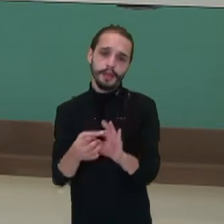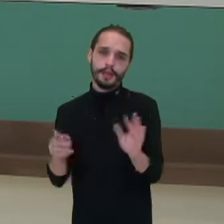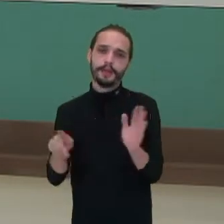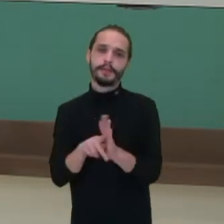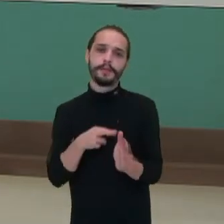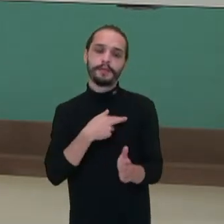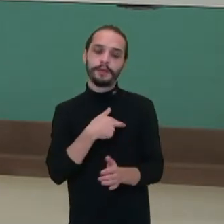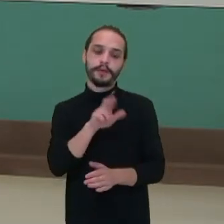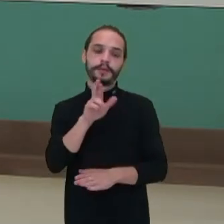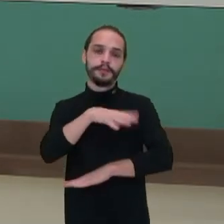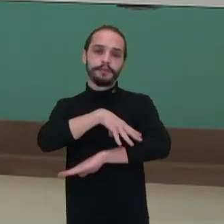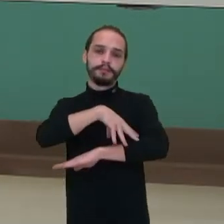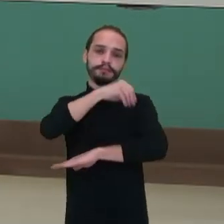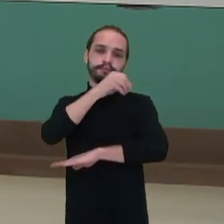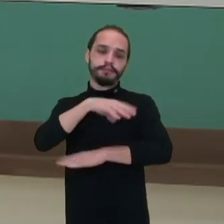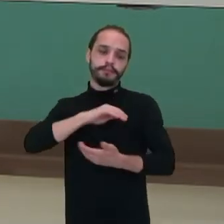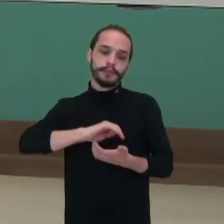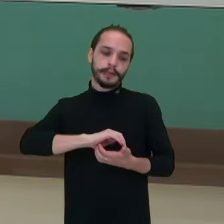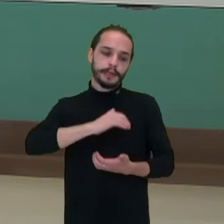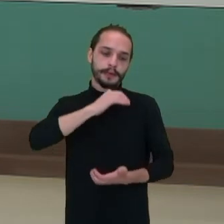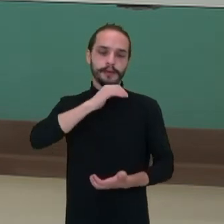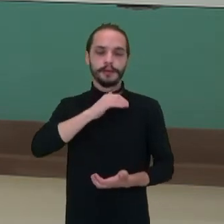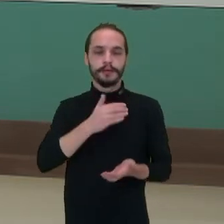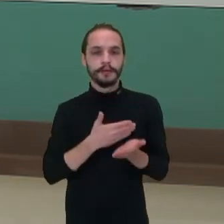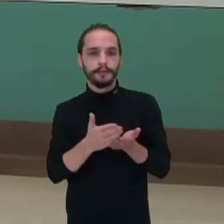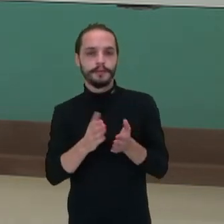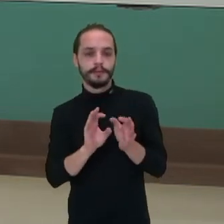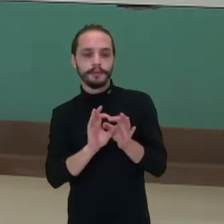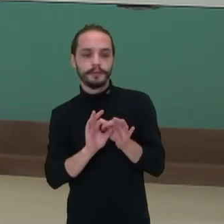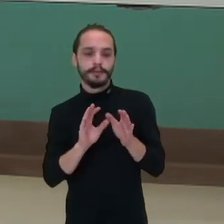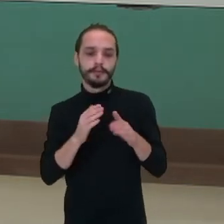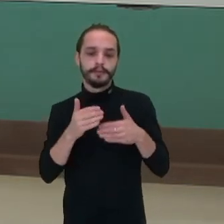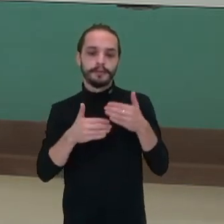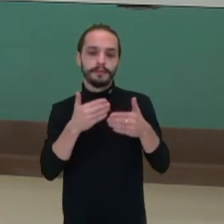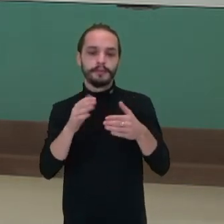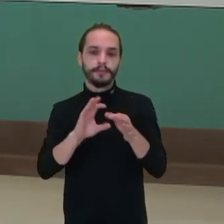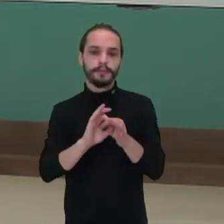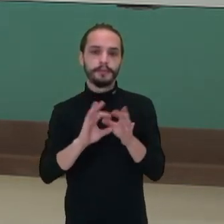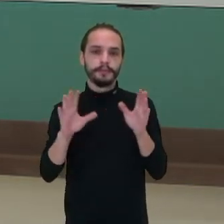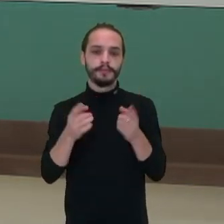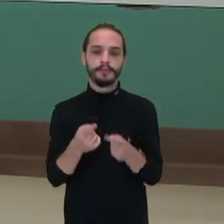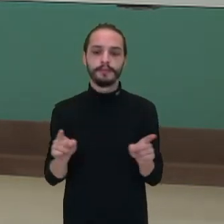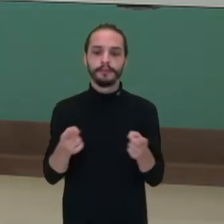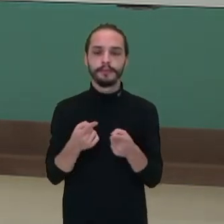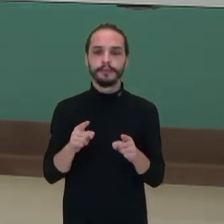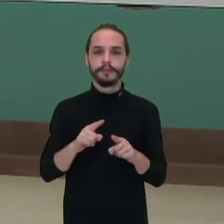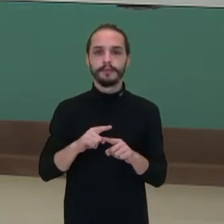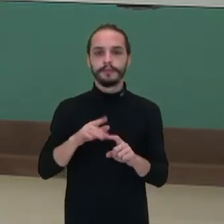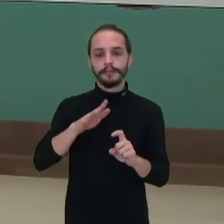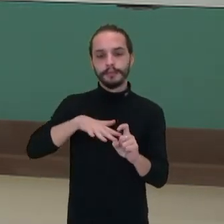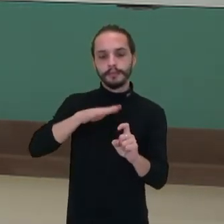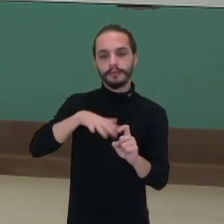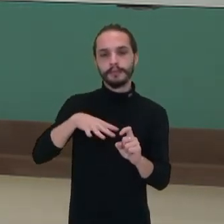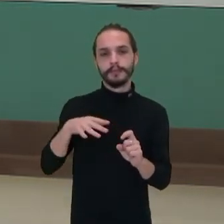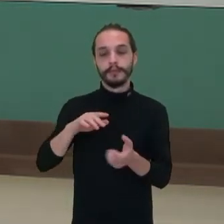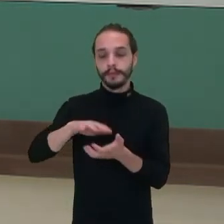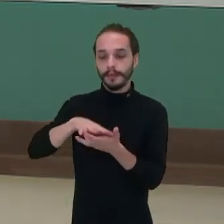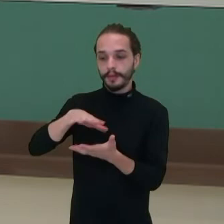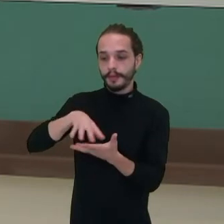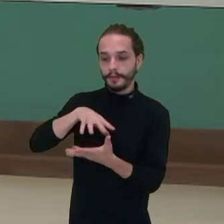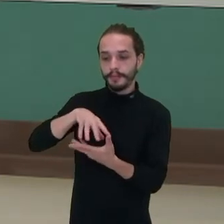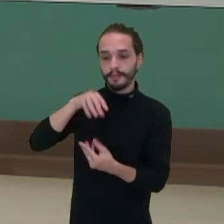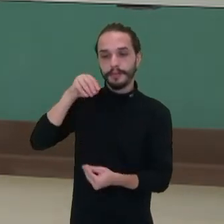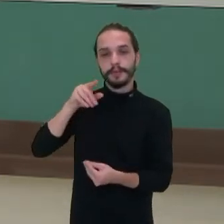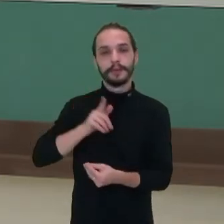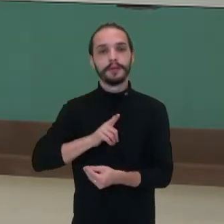estamos saindo de uma Idade Média, o Renascimento já começa a ter uma libertação da questão musical, começa um pouco de mitologia. No Barroco, já temos um